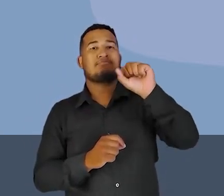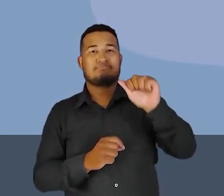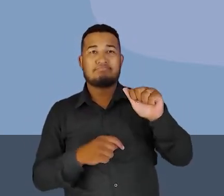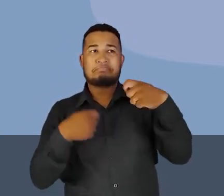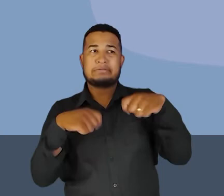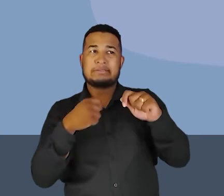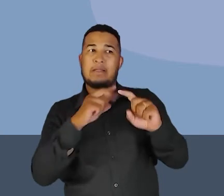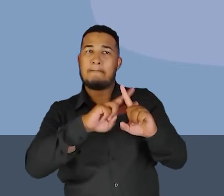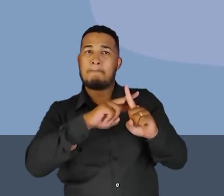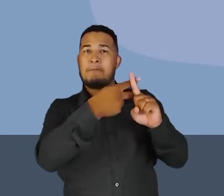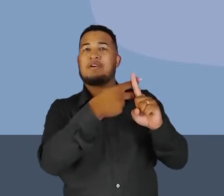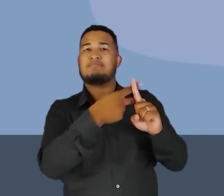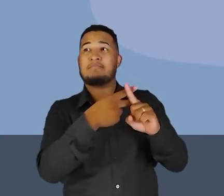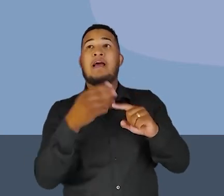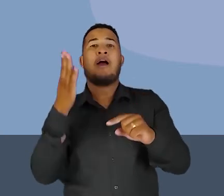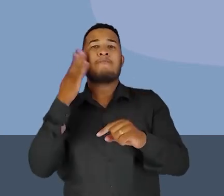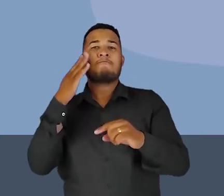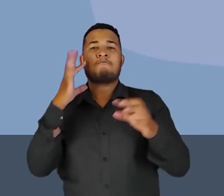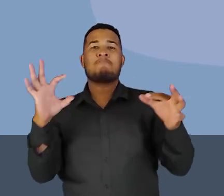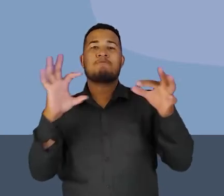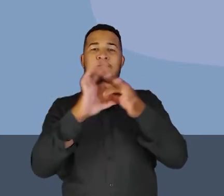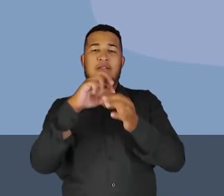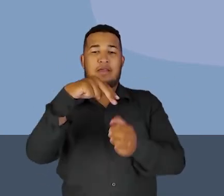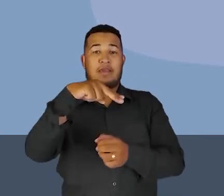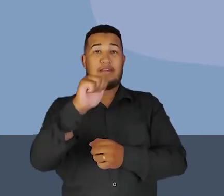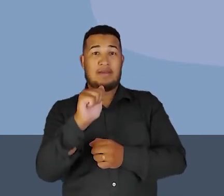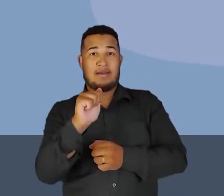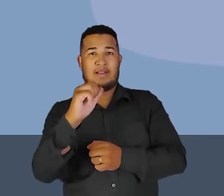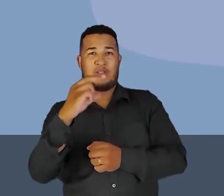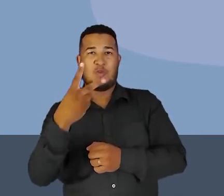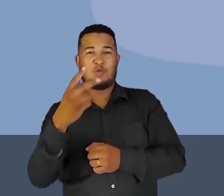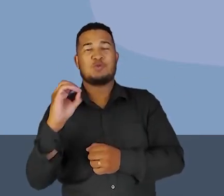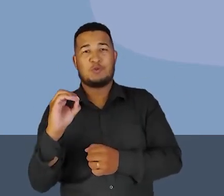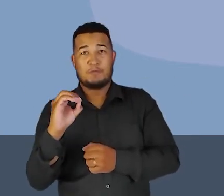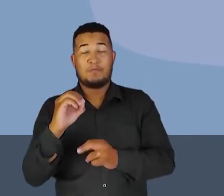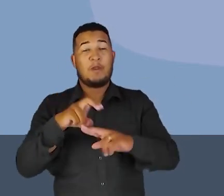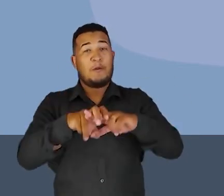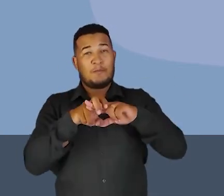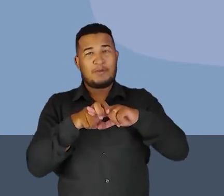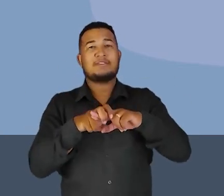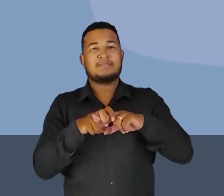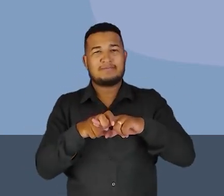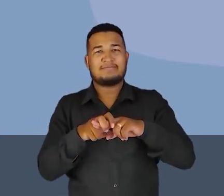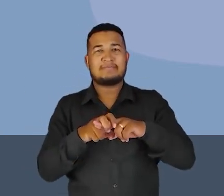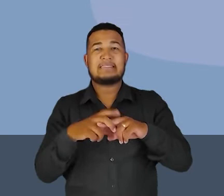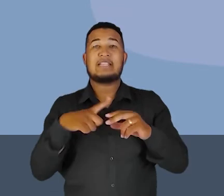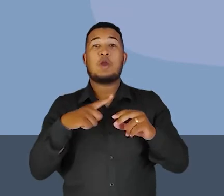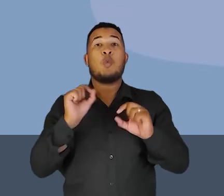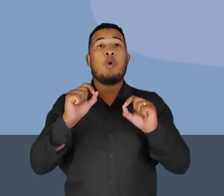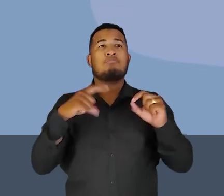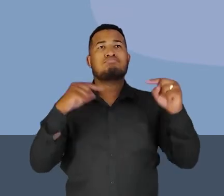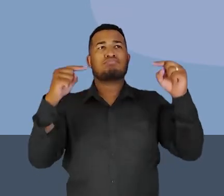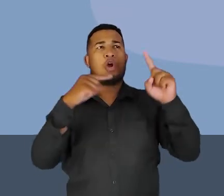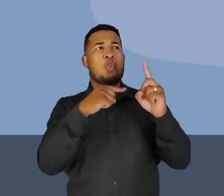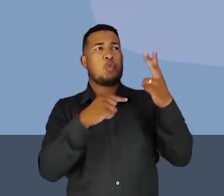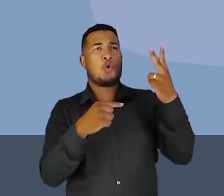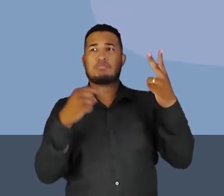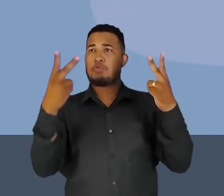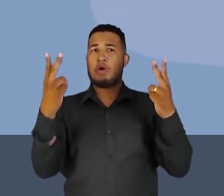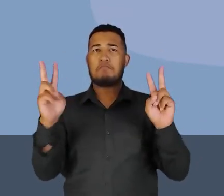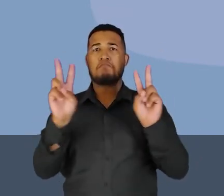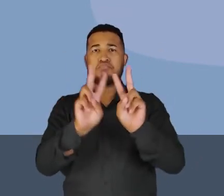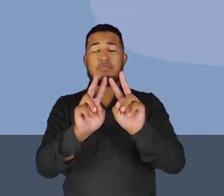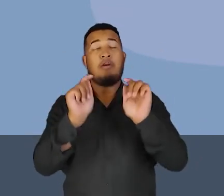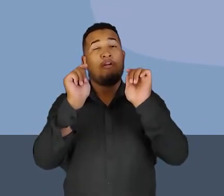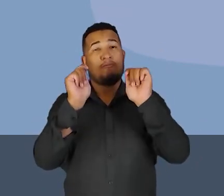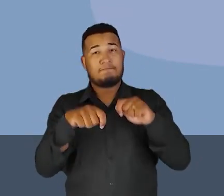com oxigênio. Então, a fórmula é Na2O. O cálcio, como as cargas são 2 e 2, a gente vai simplificar ali e a fórmula